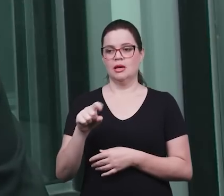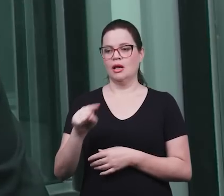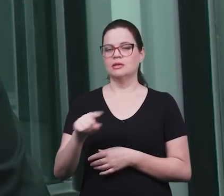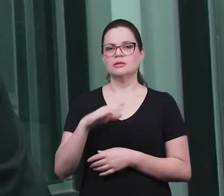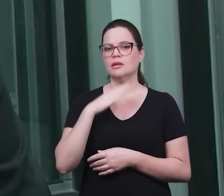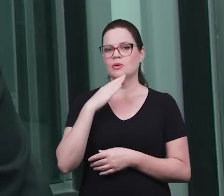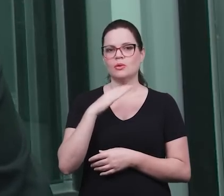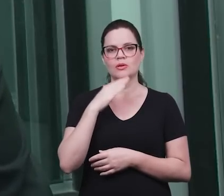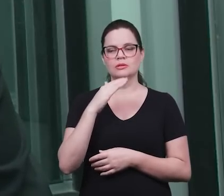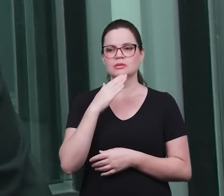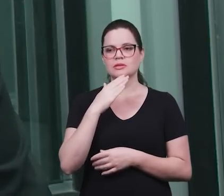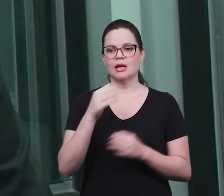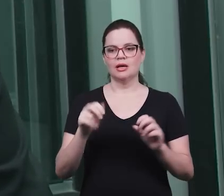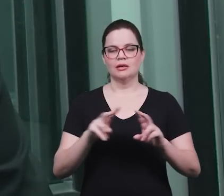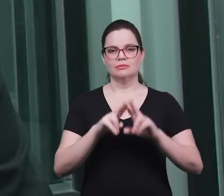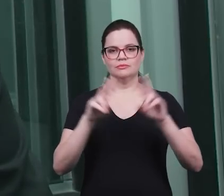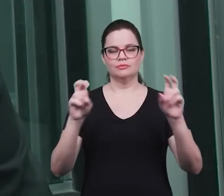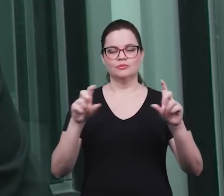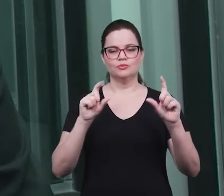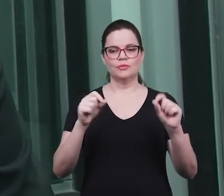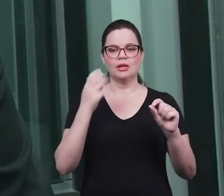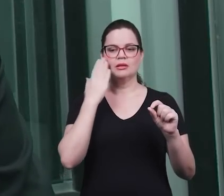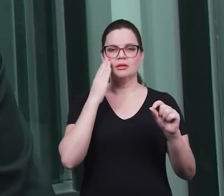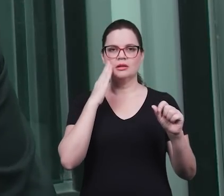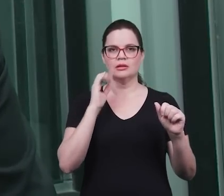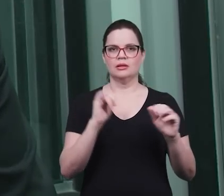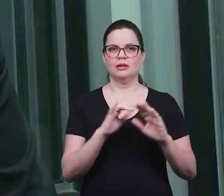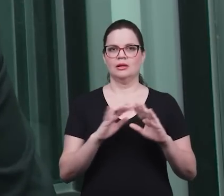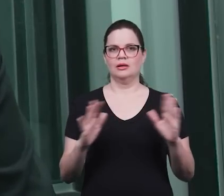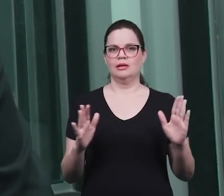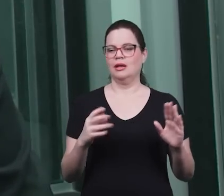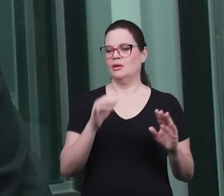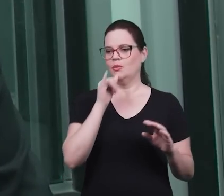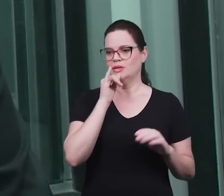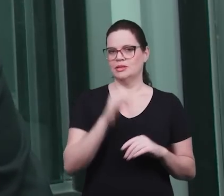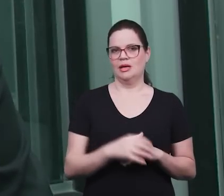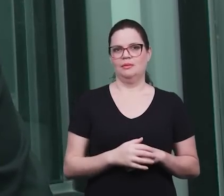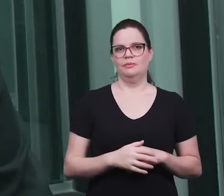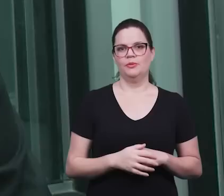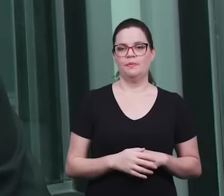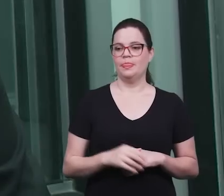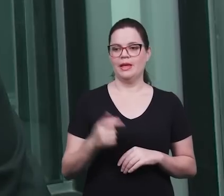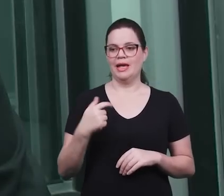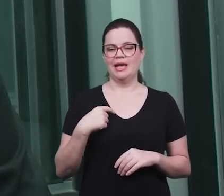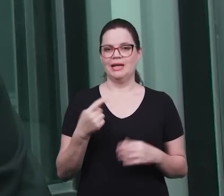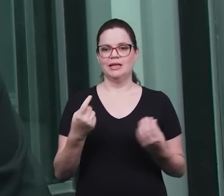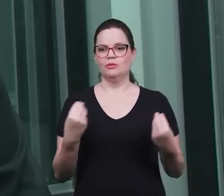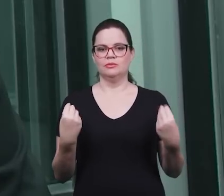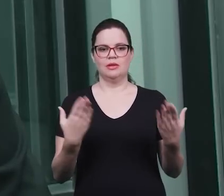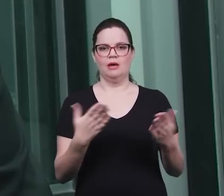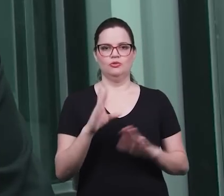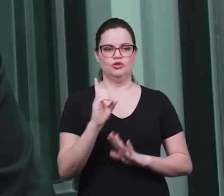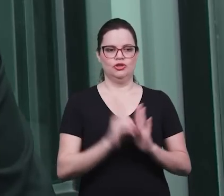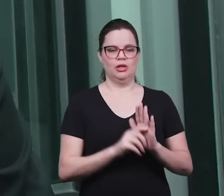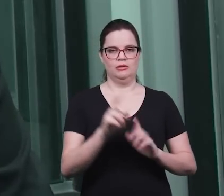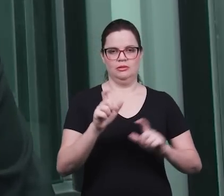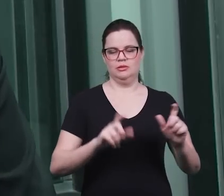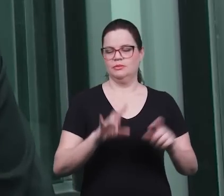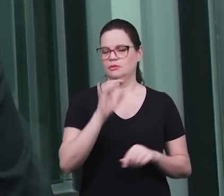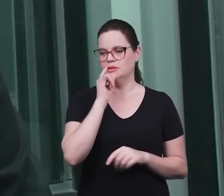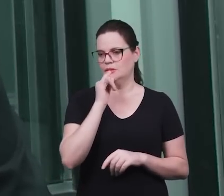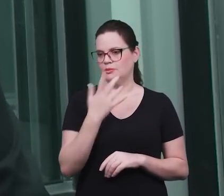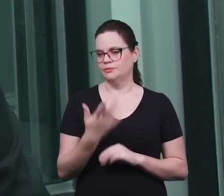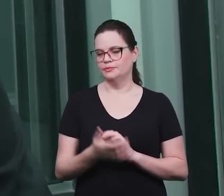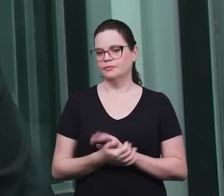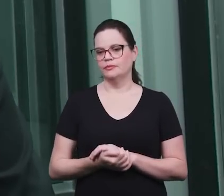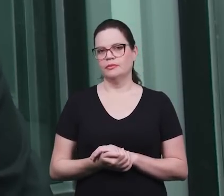entende como não entende pela concessão de diversos direitos das pessoas. Principalmente, vamos dizer assim,